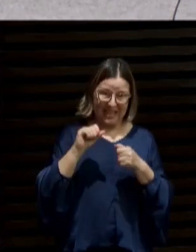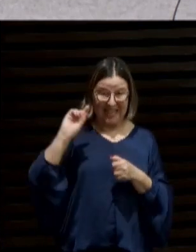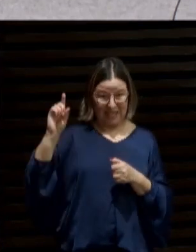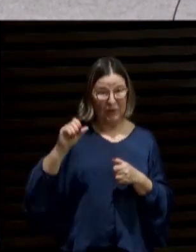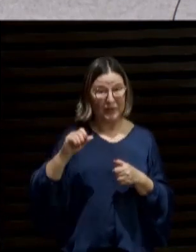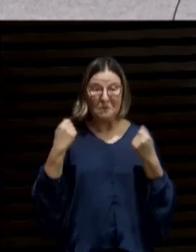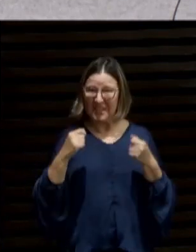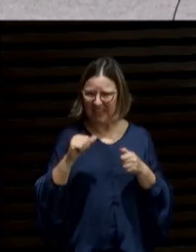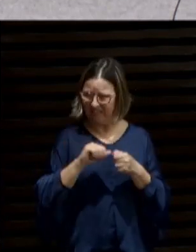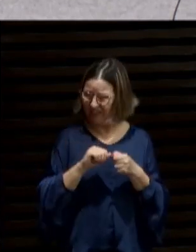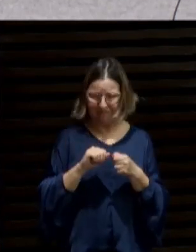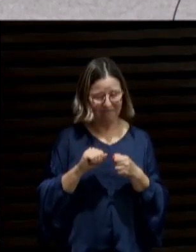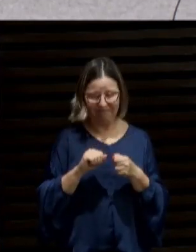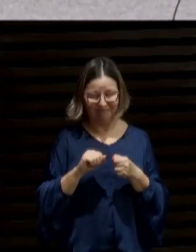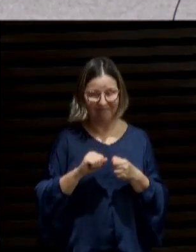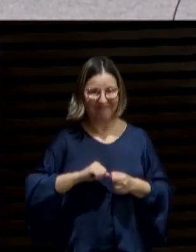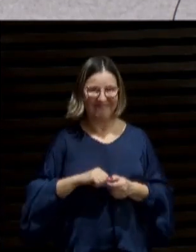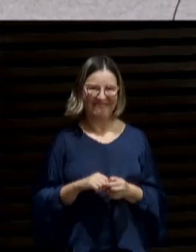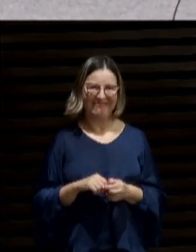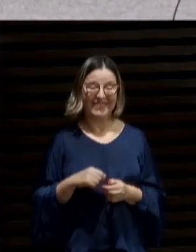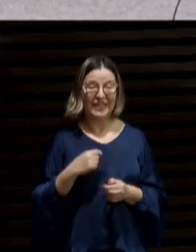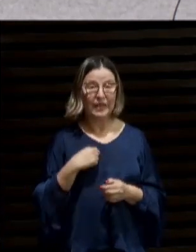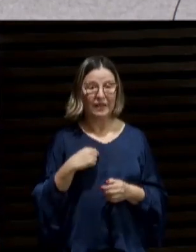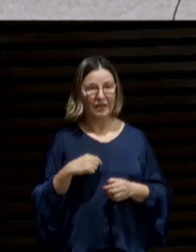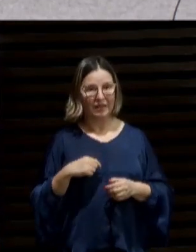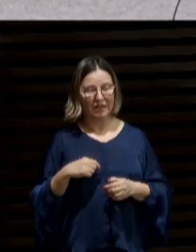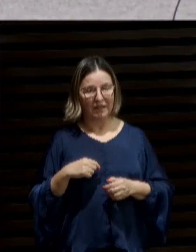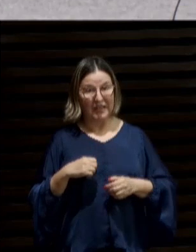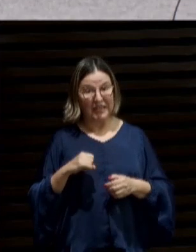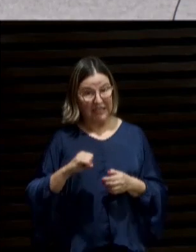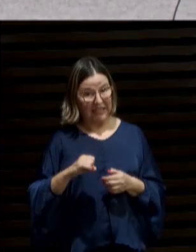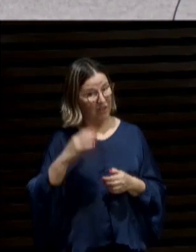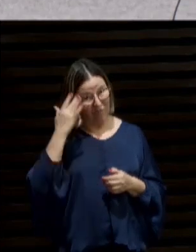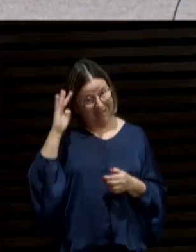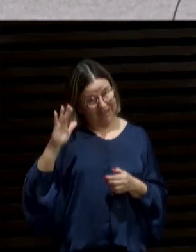Eu posso não entender, mas Deus é soberano